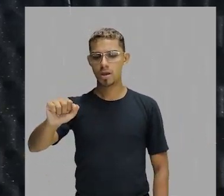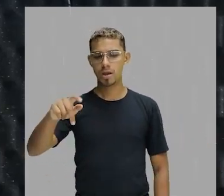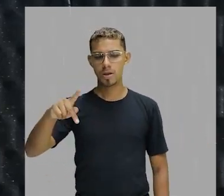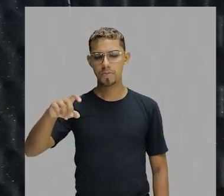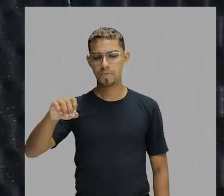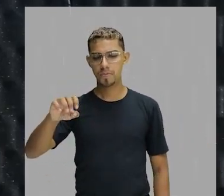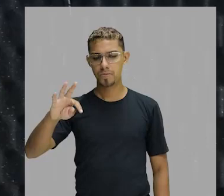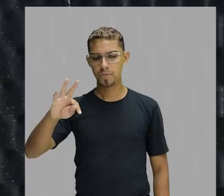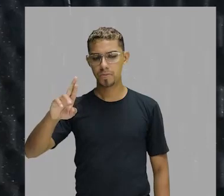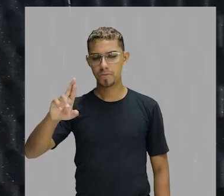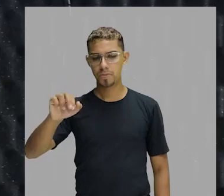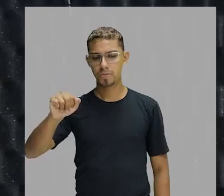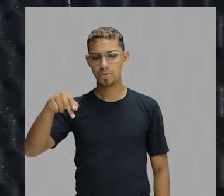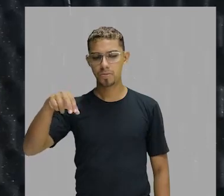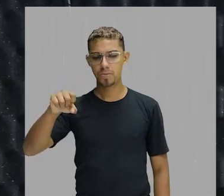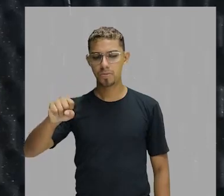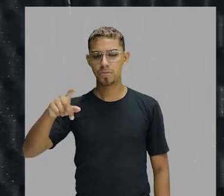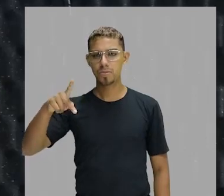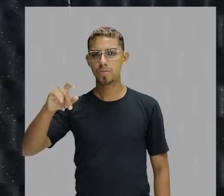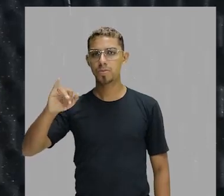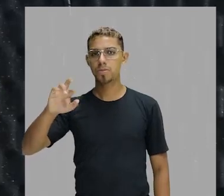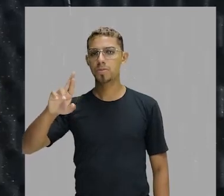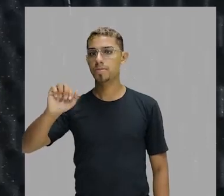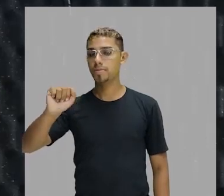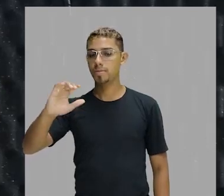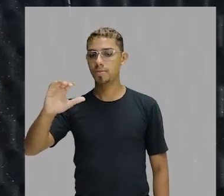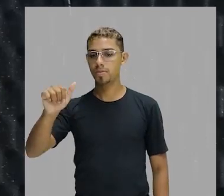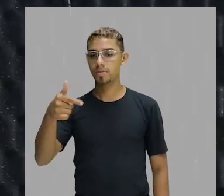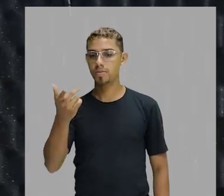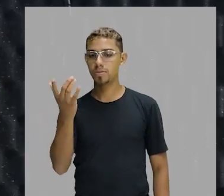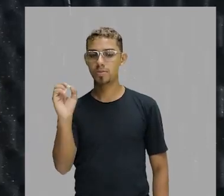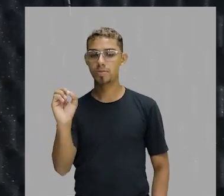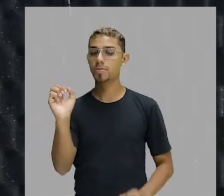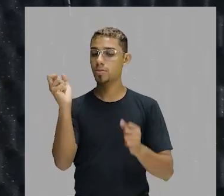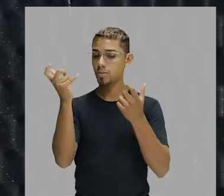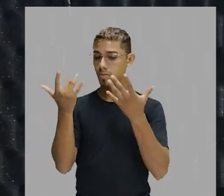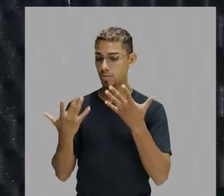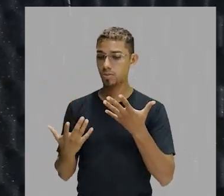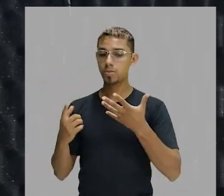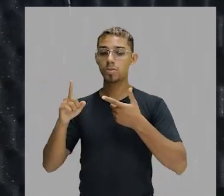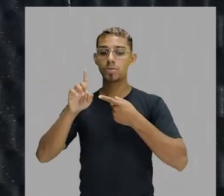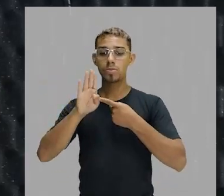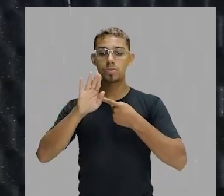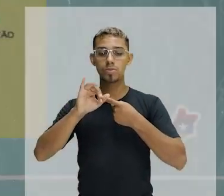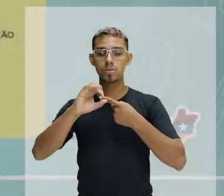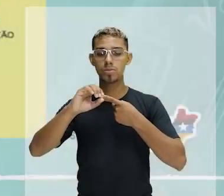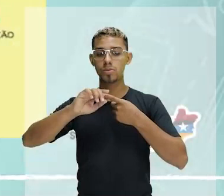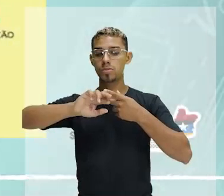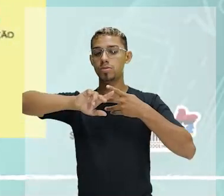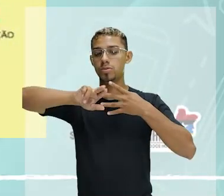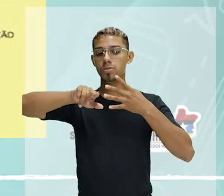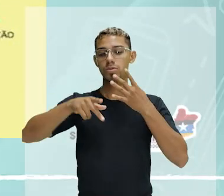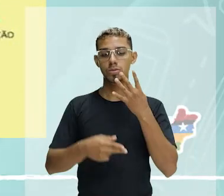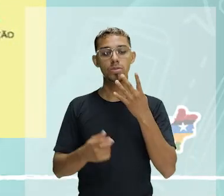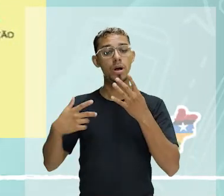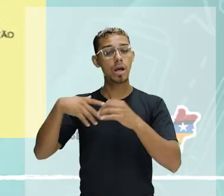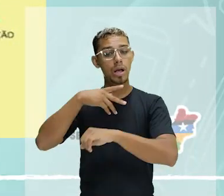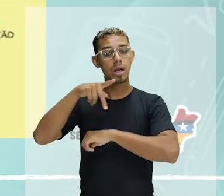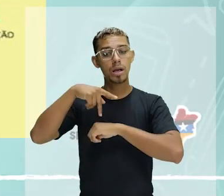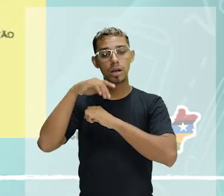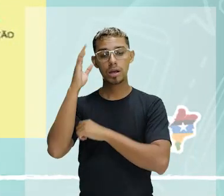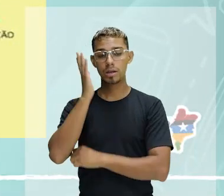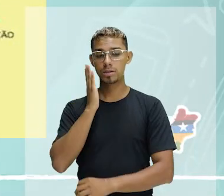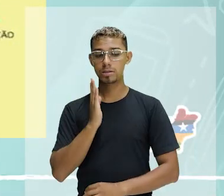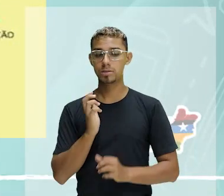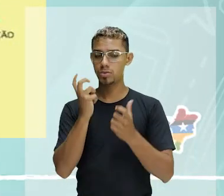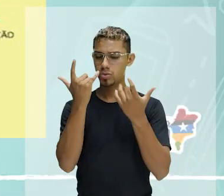importância fundamental para os biomas e para o Brasil de maneira geral. O que é isso, Marcos? O que é essa